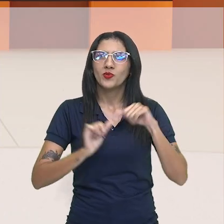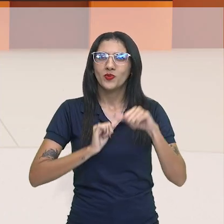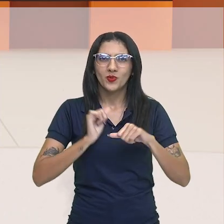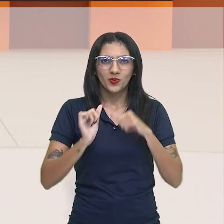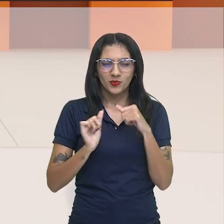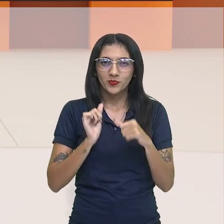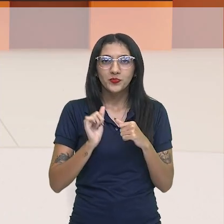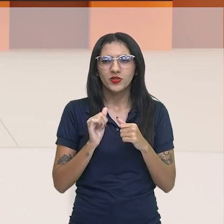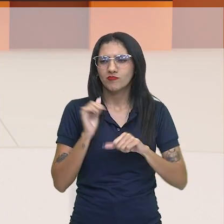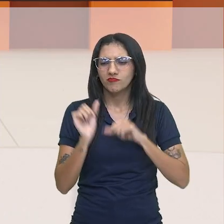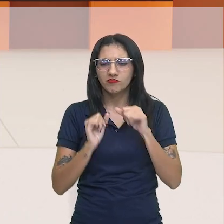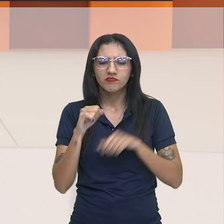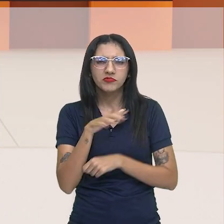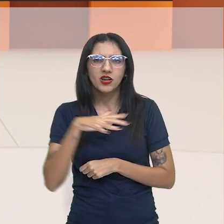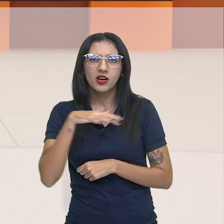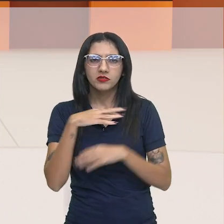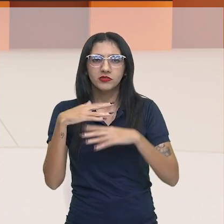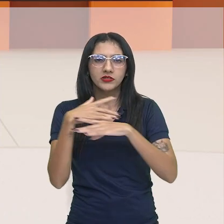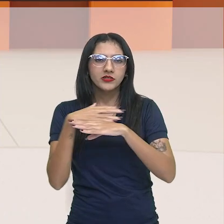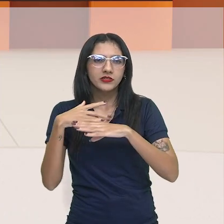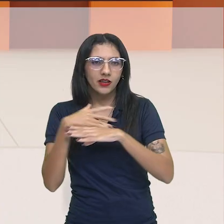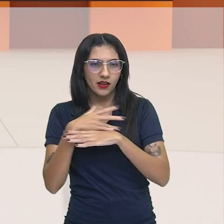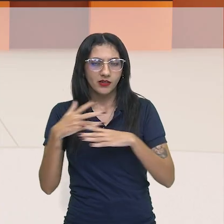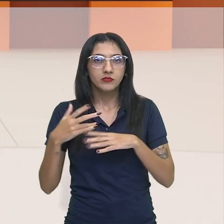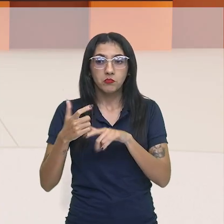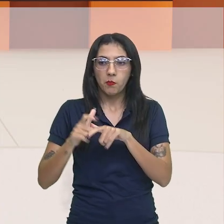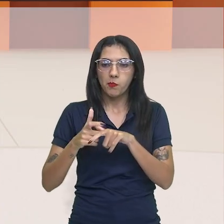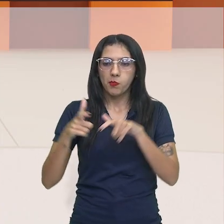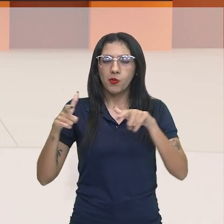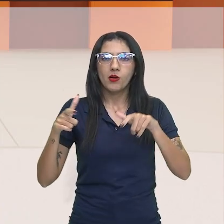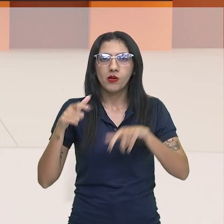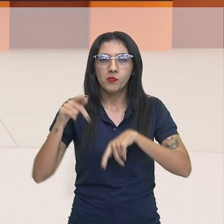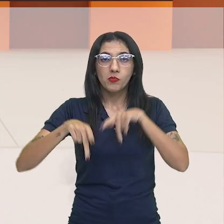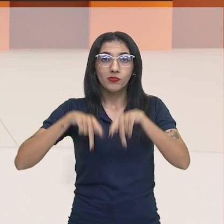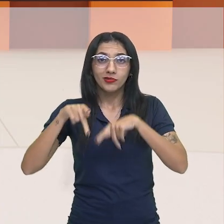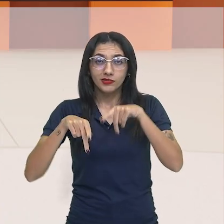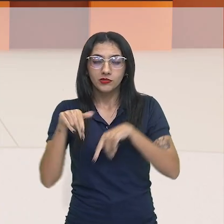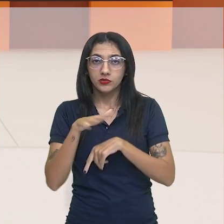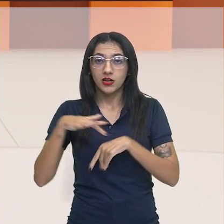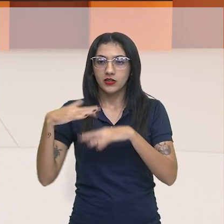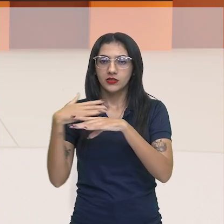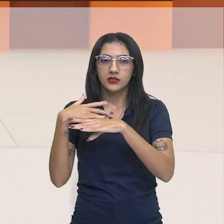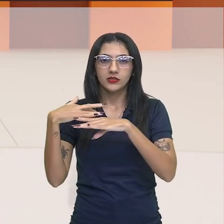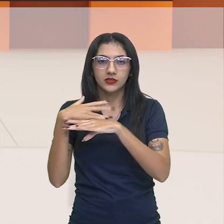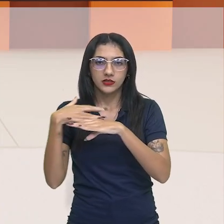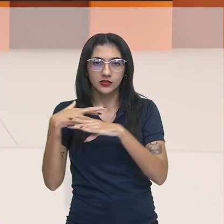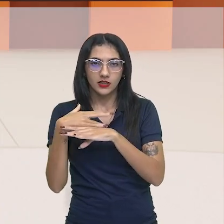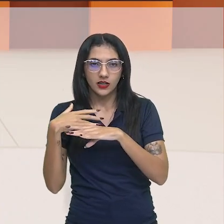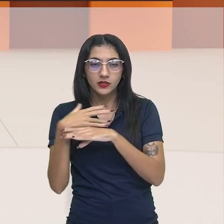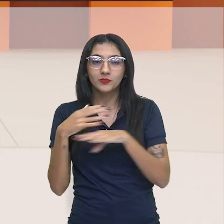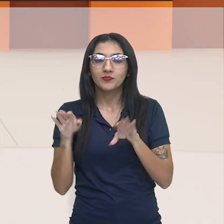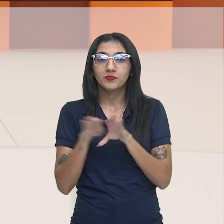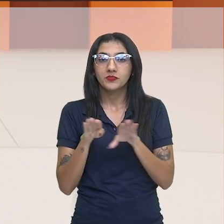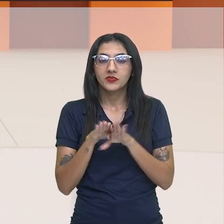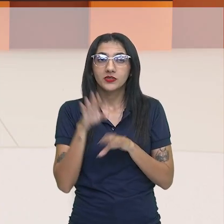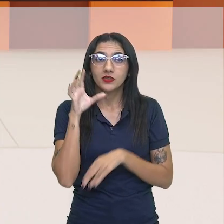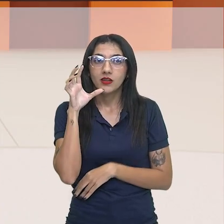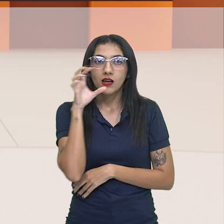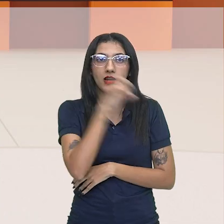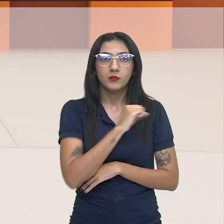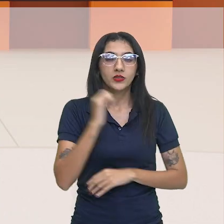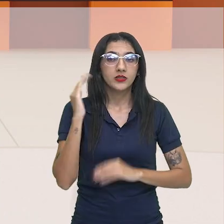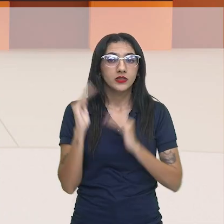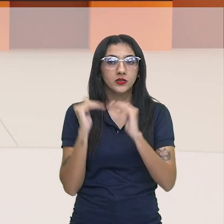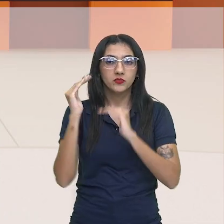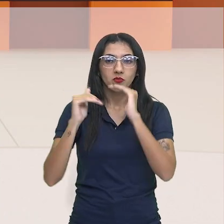mais urbanizada, com o aumento da população nas cidades e rápido desenvolvimento do comércio e